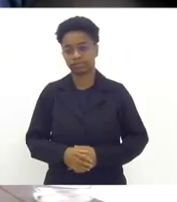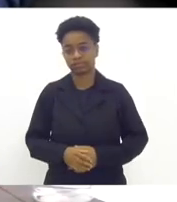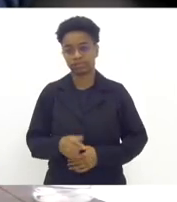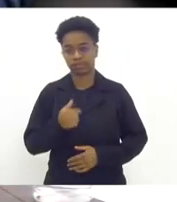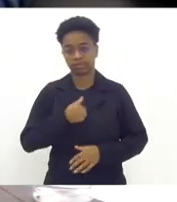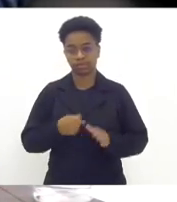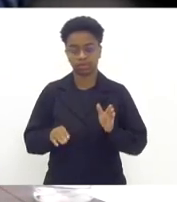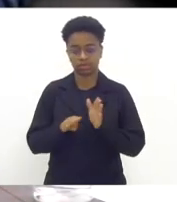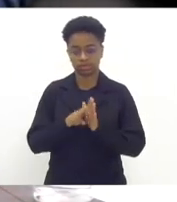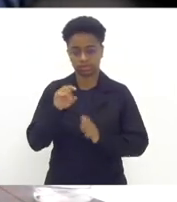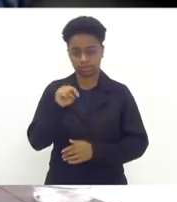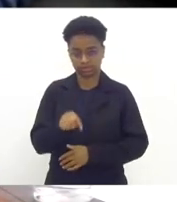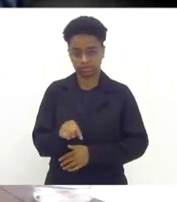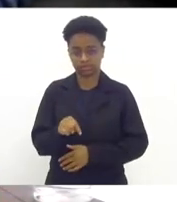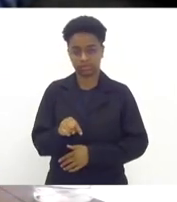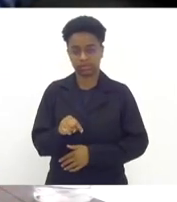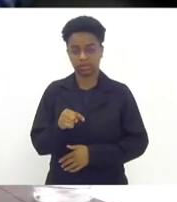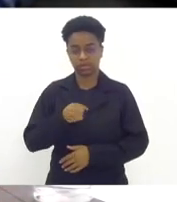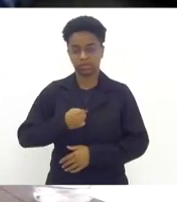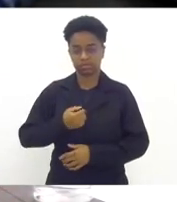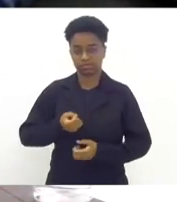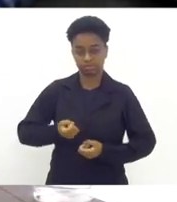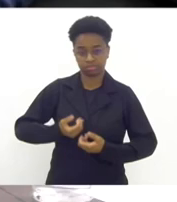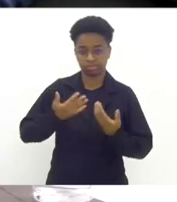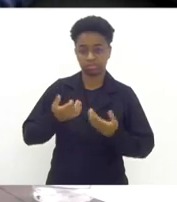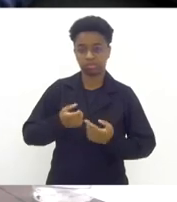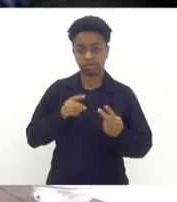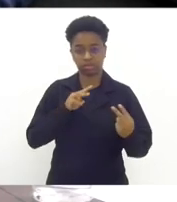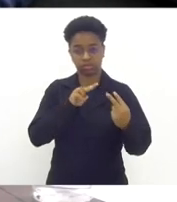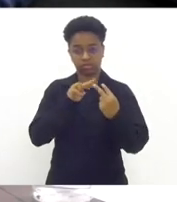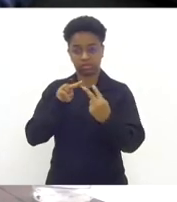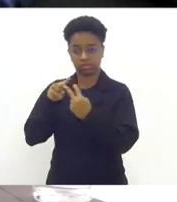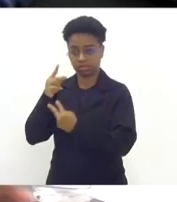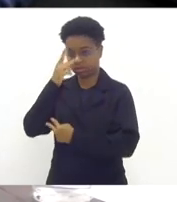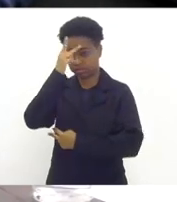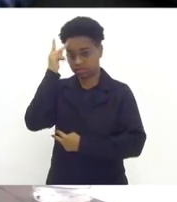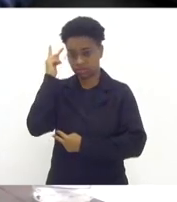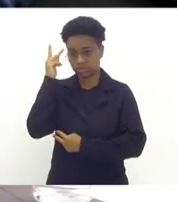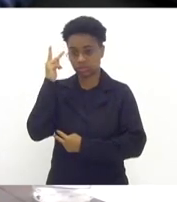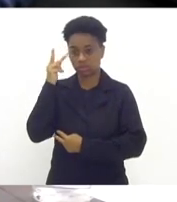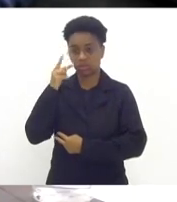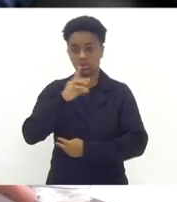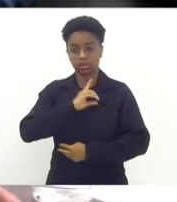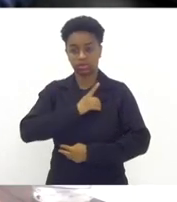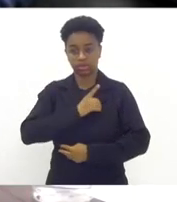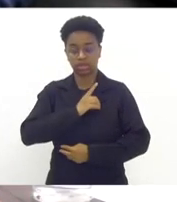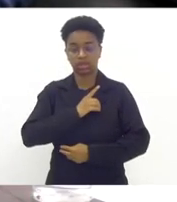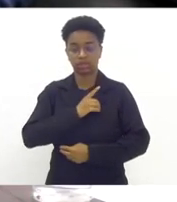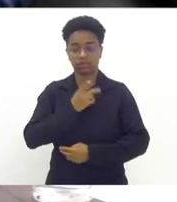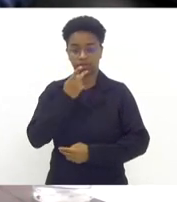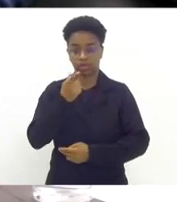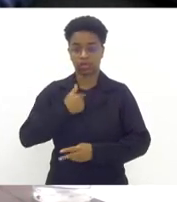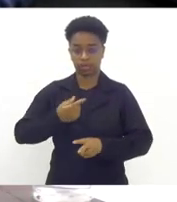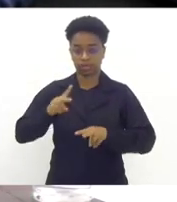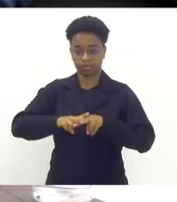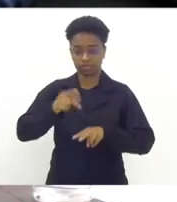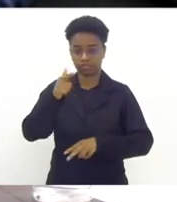aqui muito próximo. Acabei de dar o relato, reconheci as pessoas, mas falei que não queria prosseguir. Entrou outro delegado na sala me dando voz de prisão de novo.